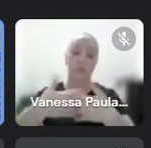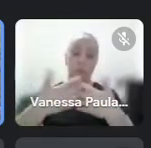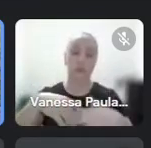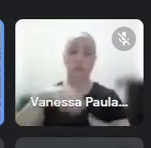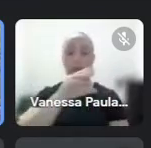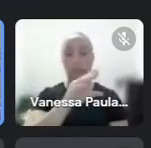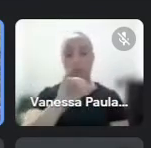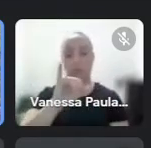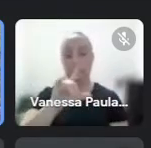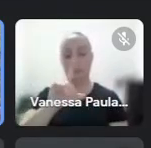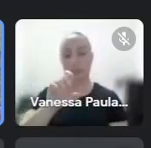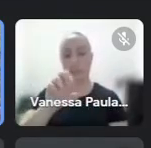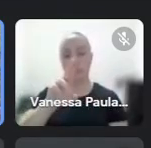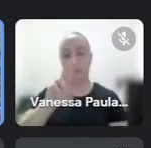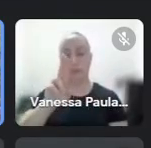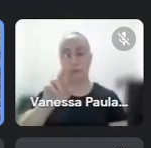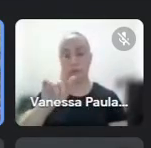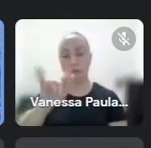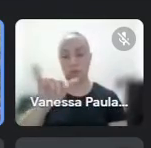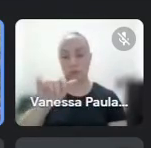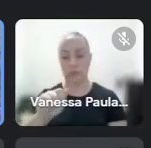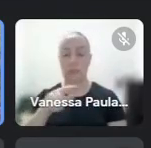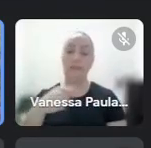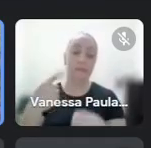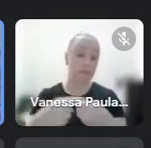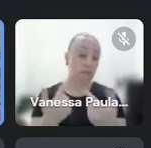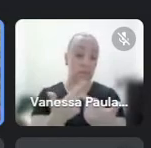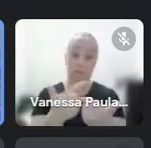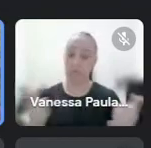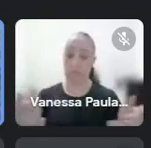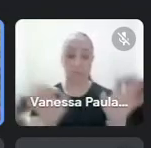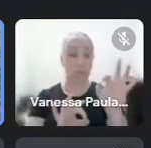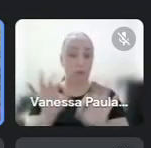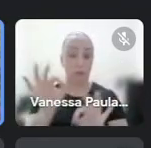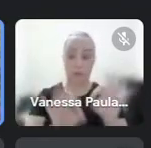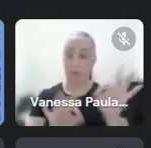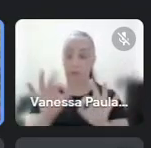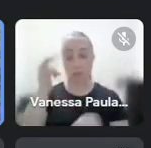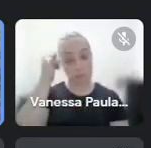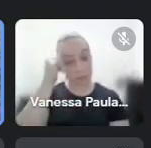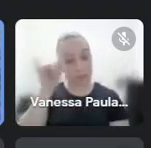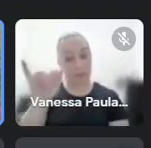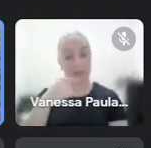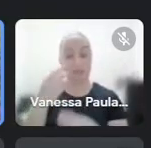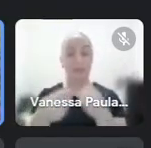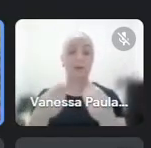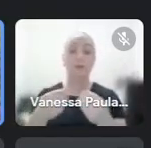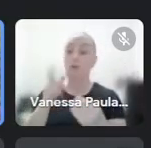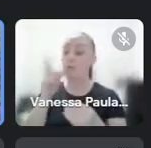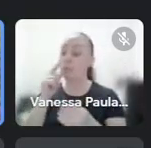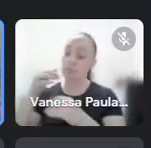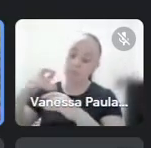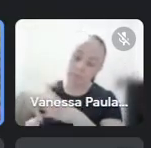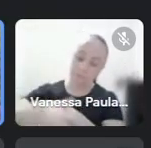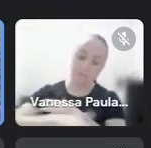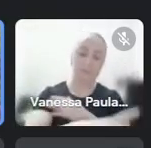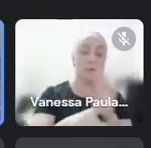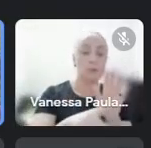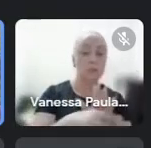mas funcionam, e a cidade não tem um planejamento para evitar esse escoamento de esgoto.